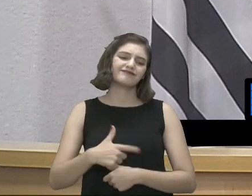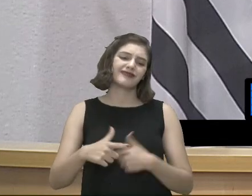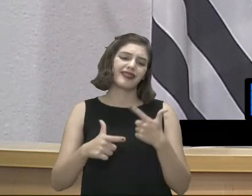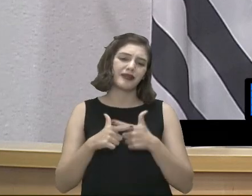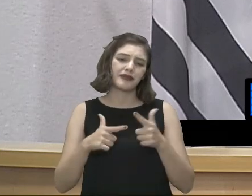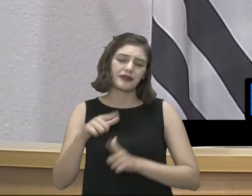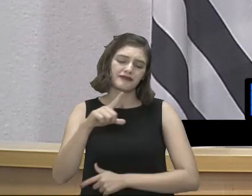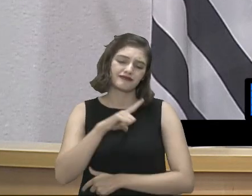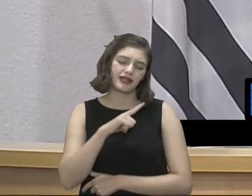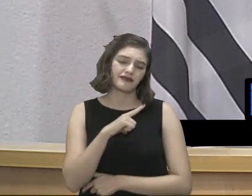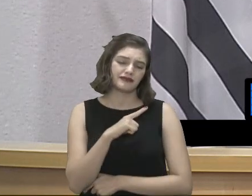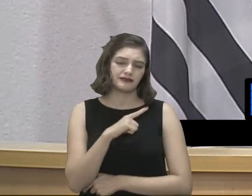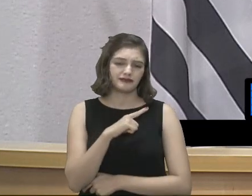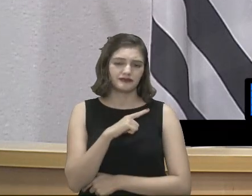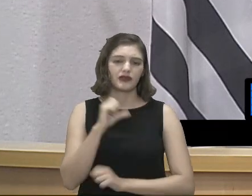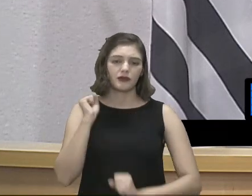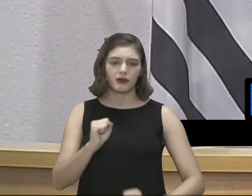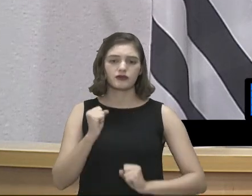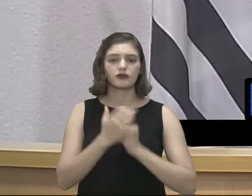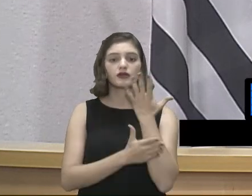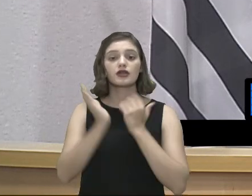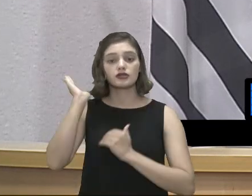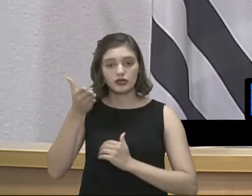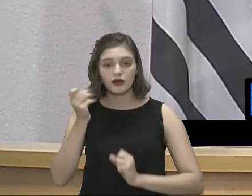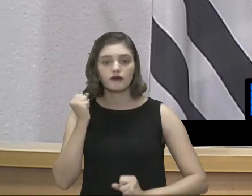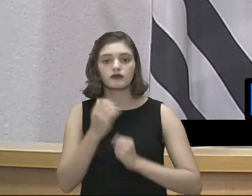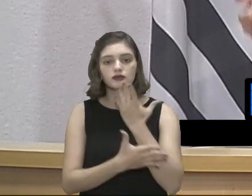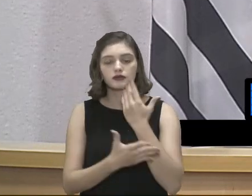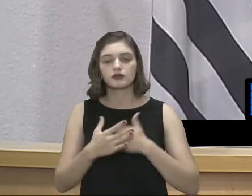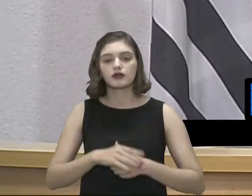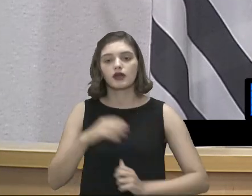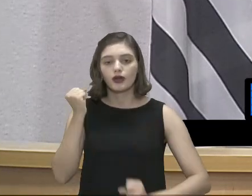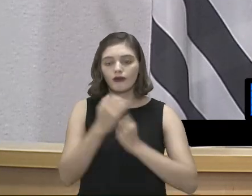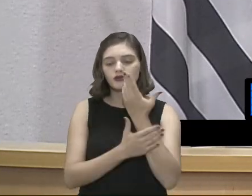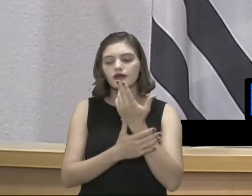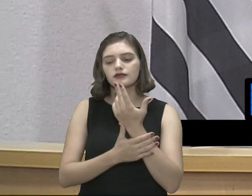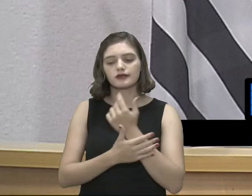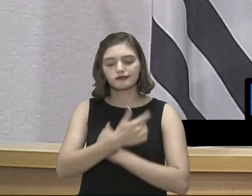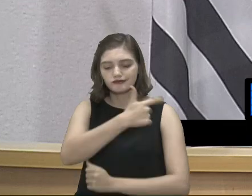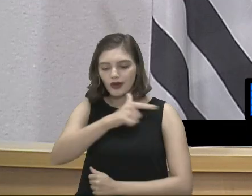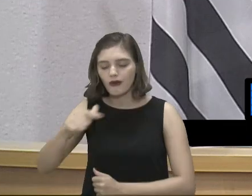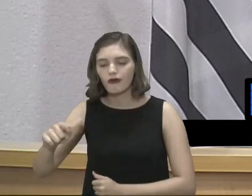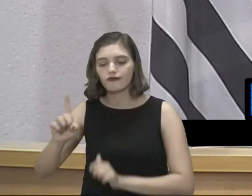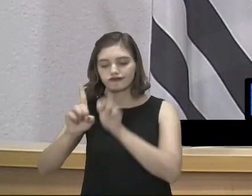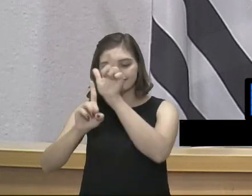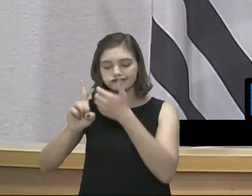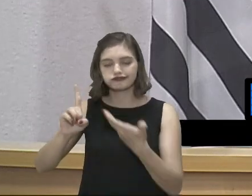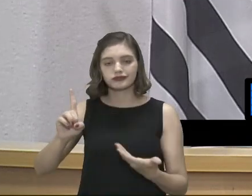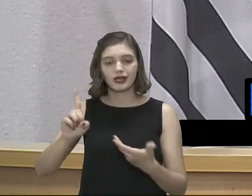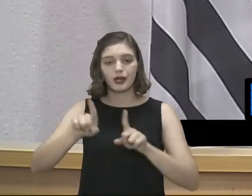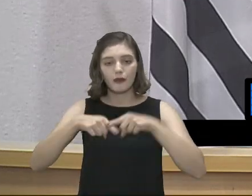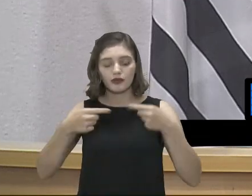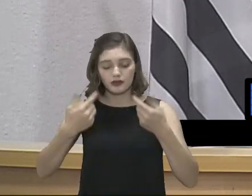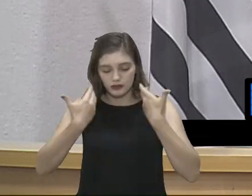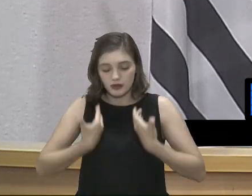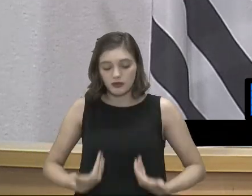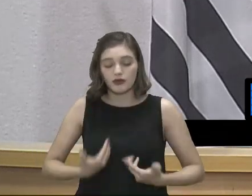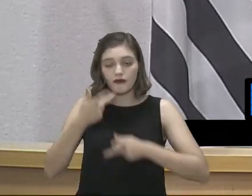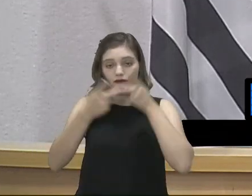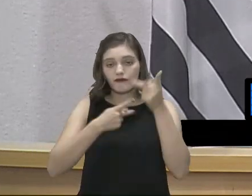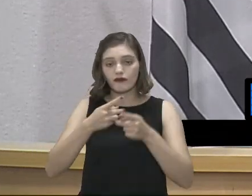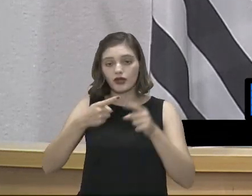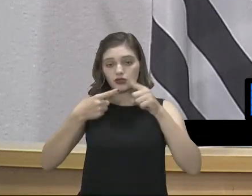por medo do que pode acontecer, que já aconteceu e que acontece com outras pessoas. Mas não, estamos aqui falando